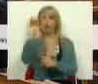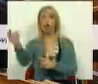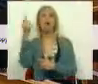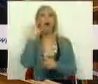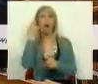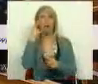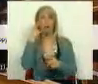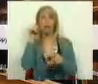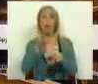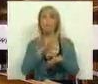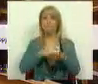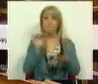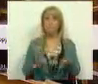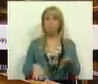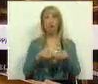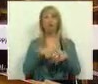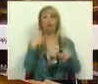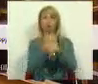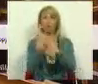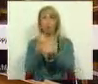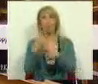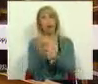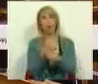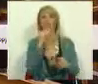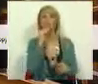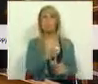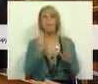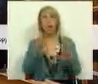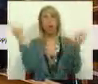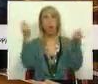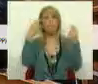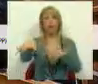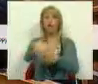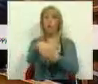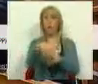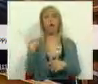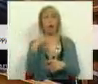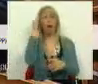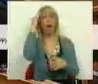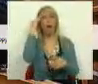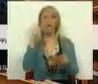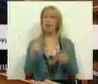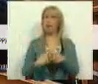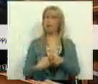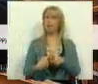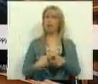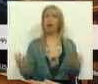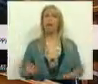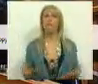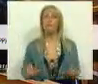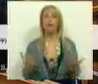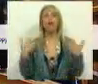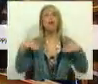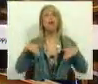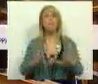local. Mas tem feito uma campanha de rua que nos parece muito interessante. Mas continua, do ponto de vista